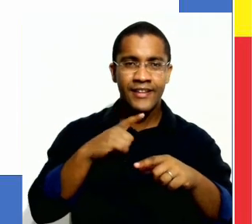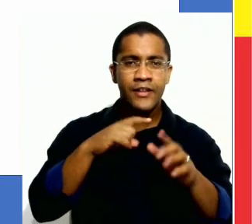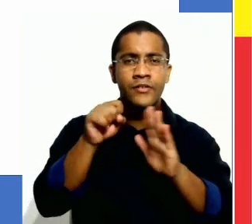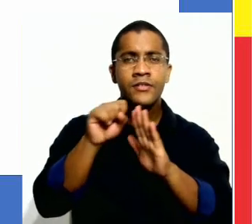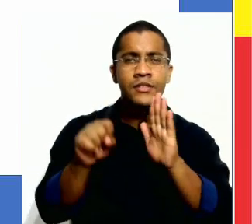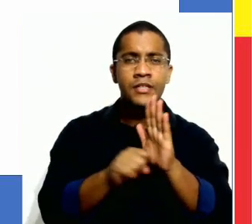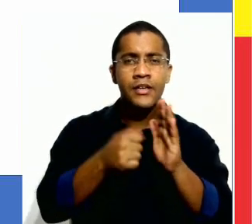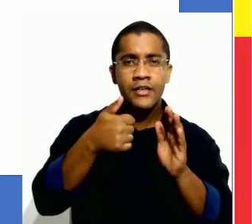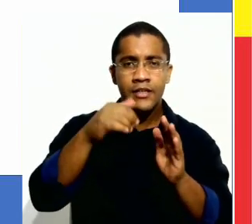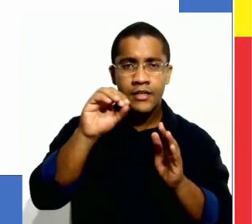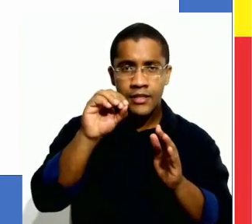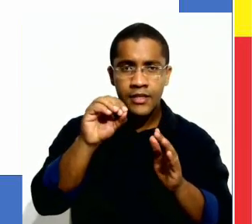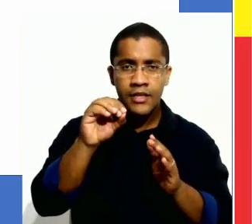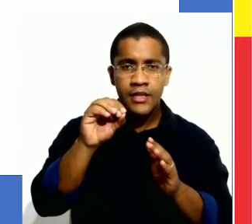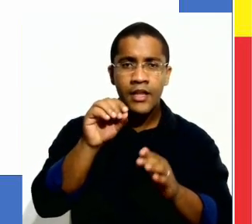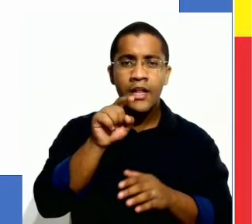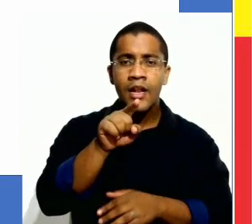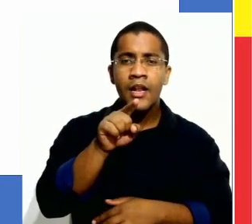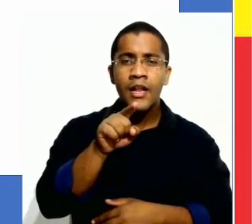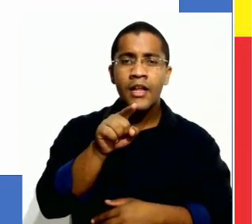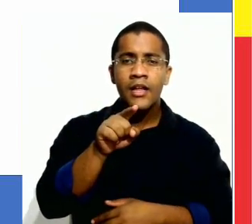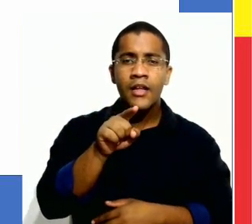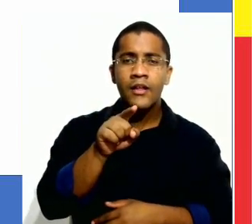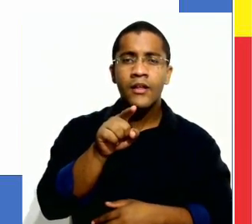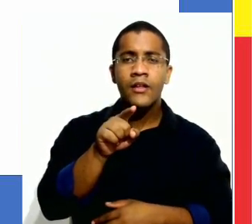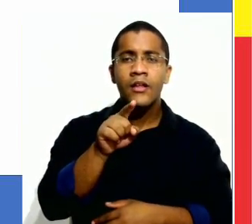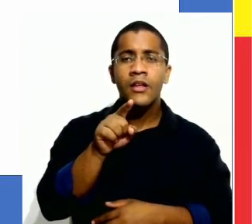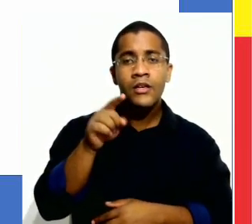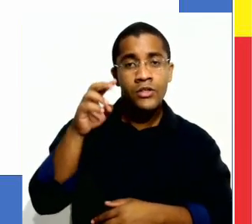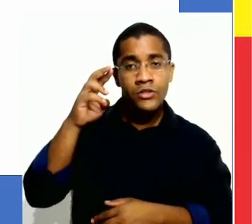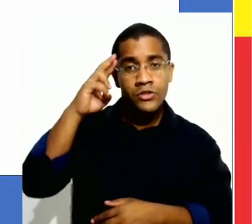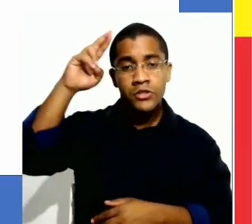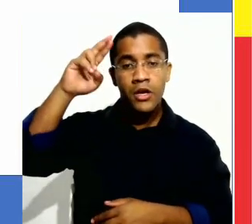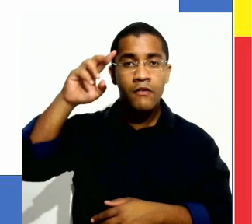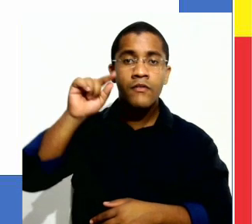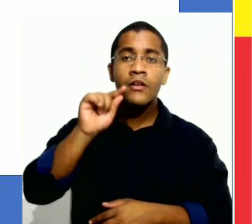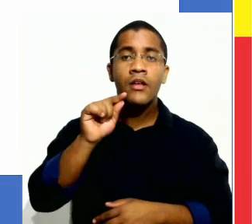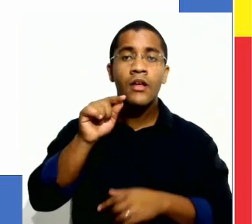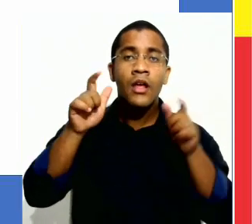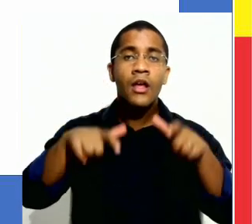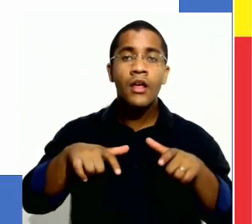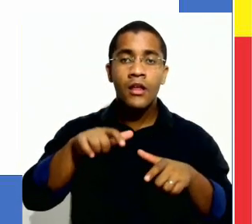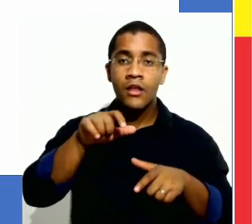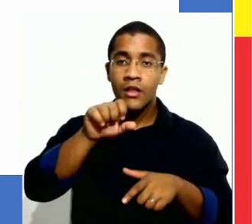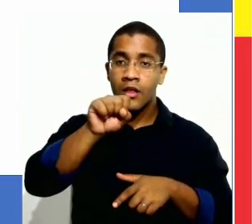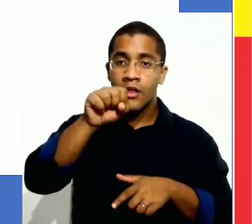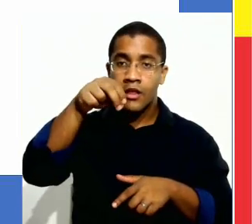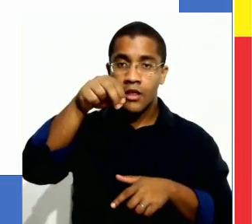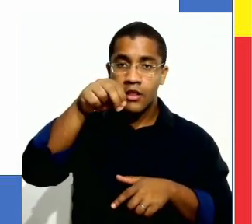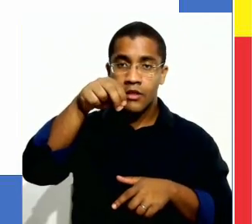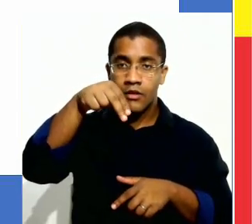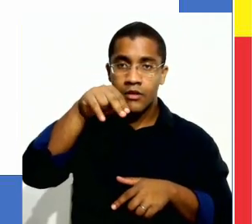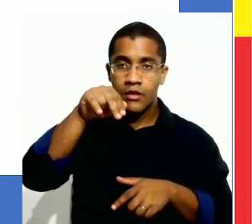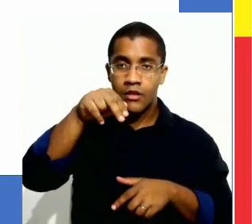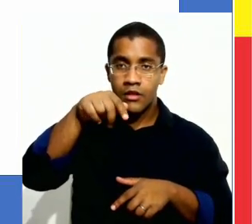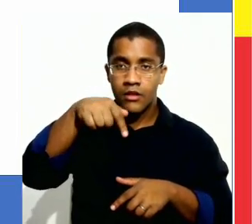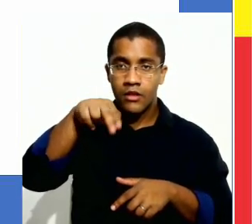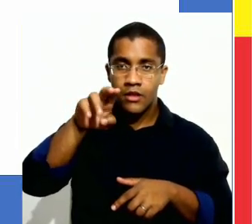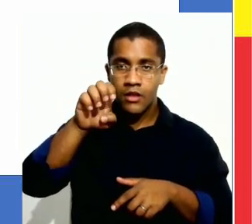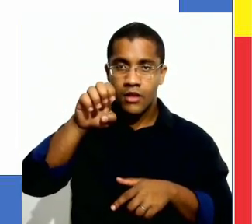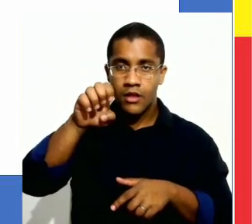foi dominado pelos Soninkees, que estenderam o poder de Gana sobre as